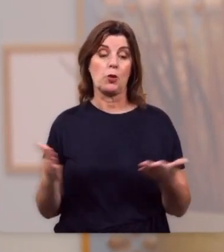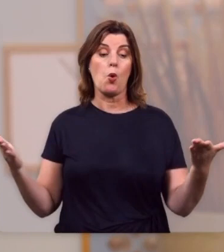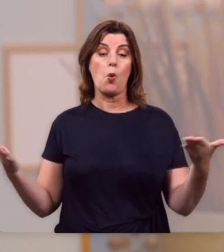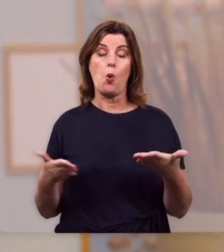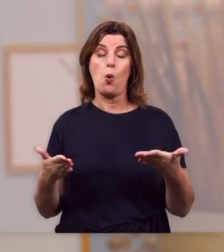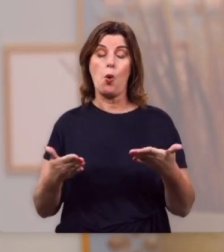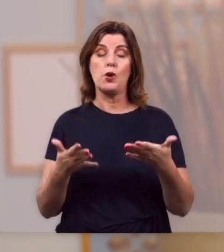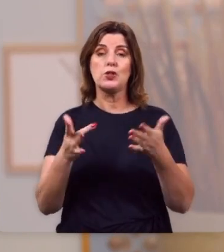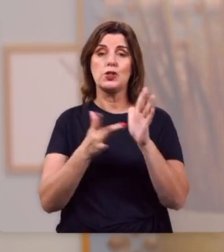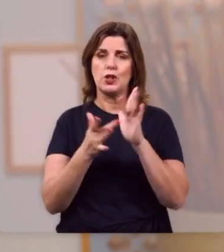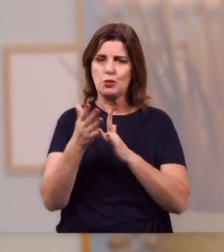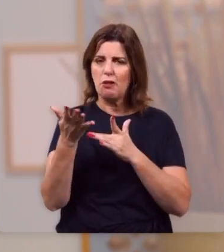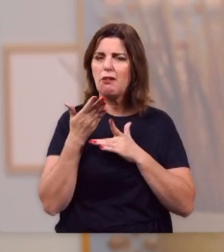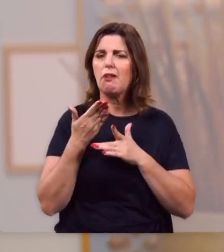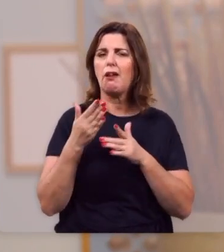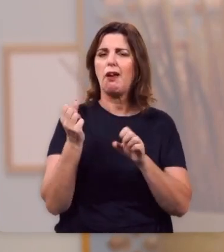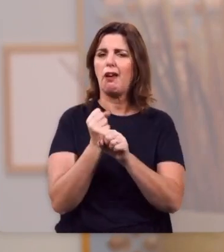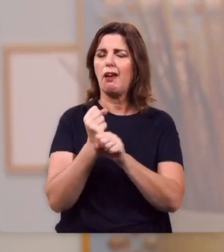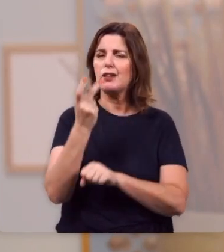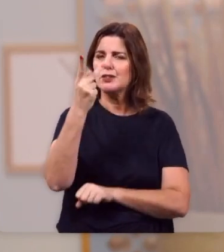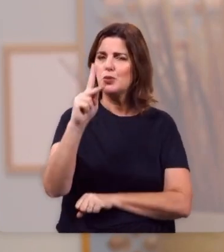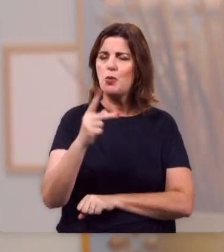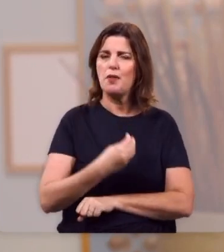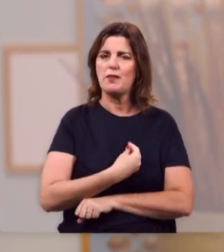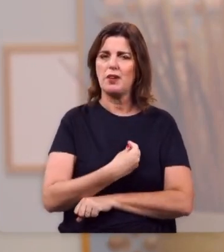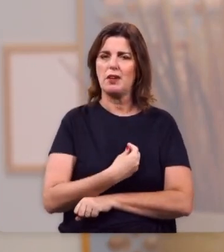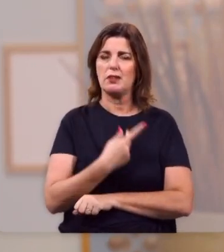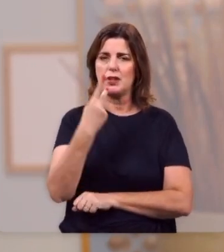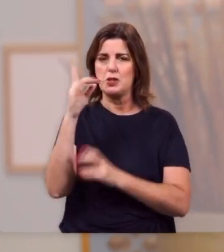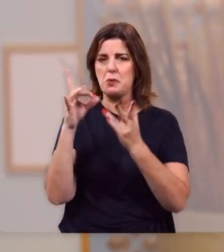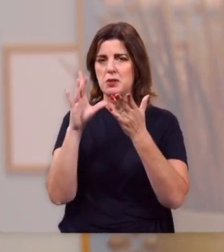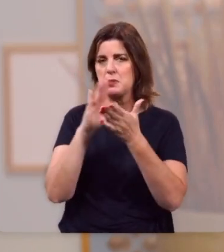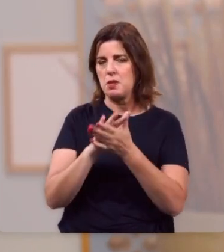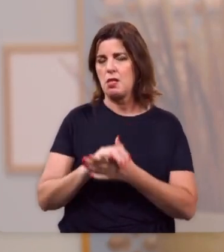Hoje Jesus quer restaurar sua vida, restaurar seu